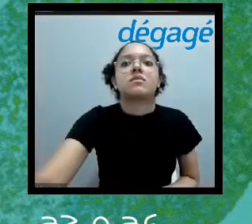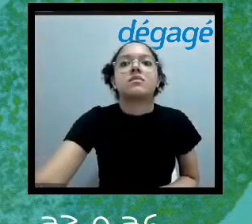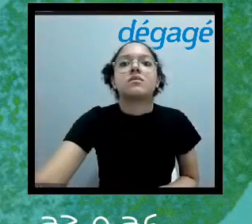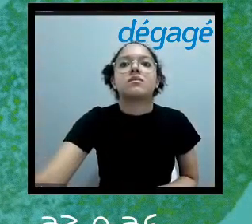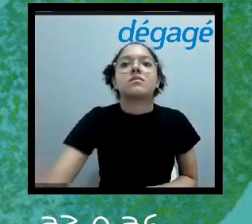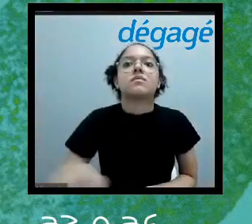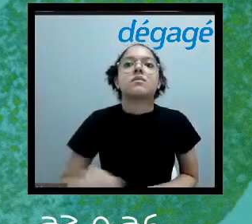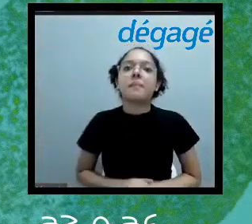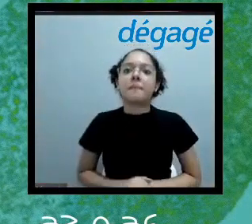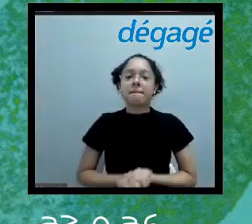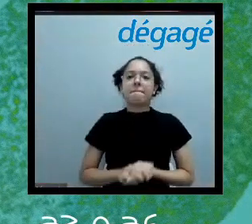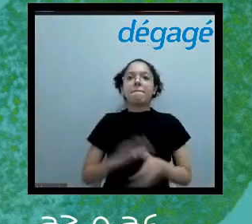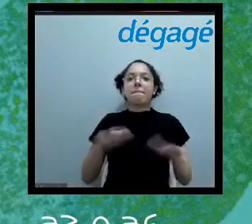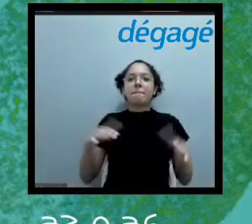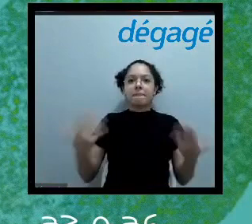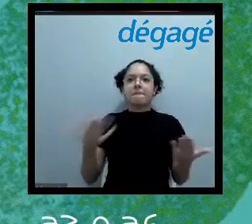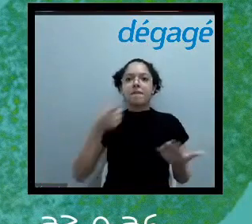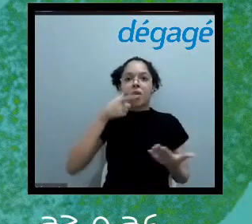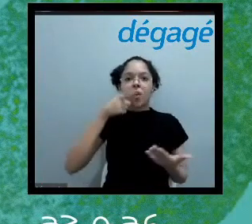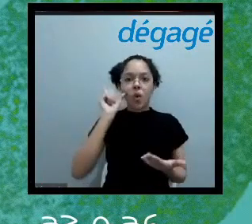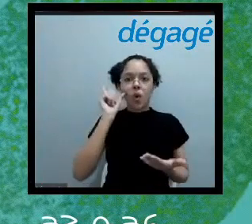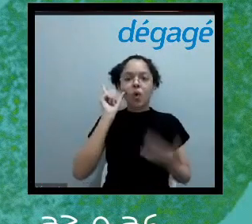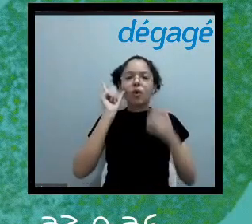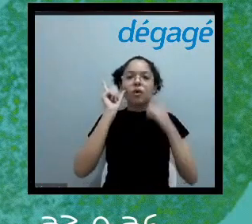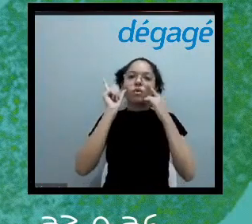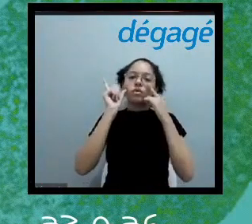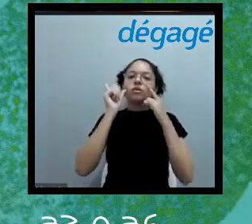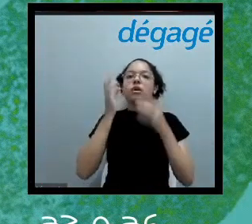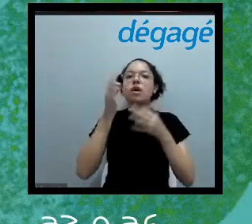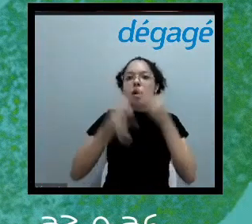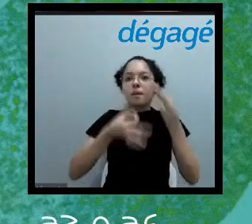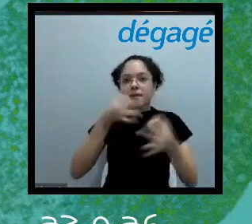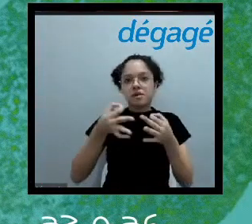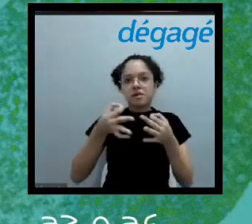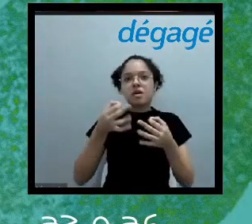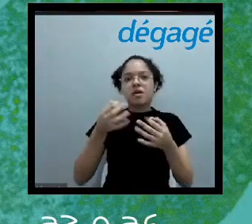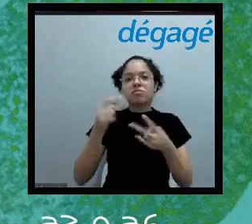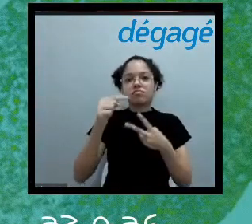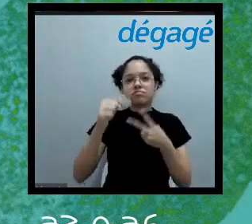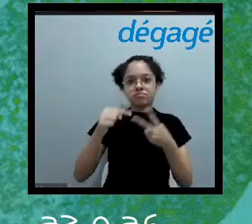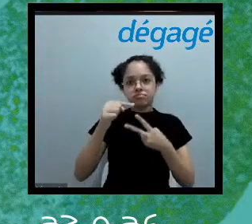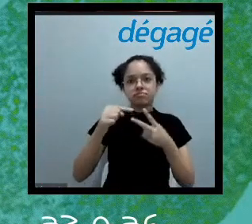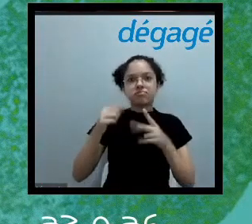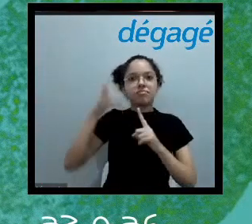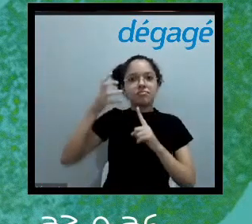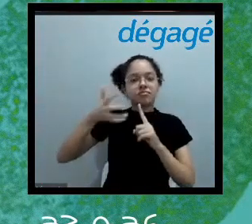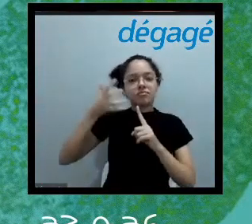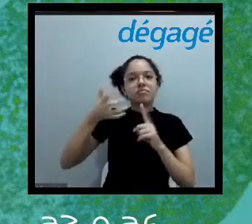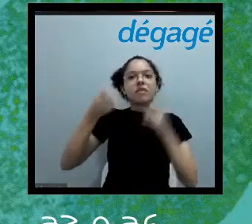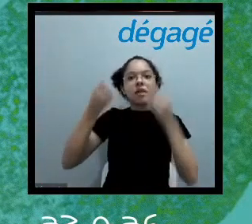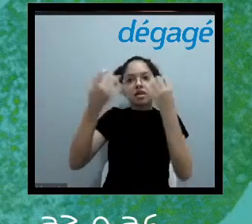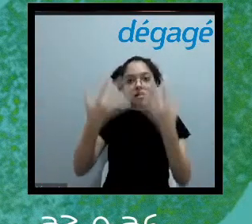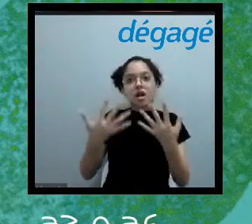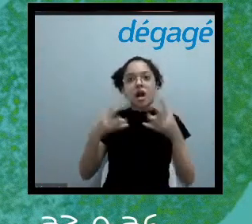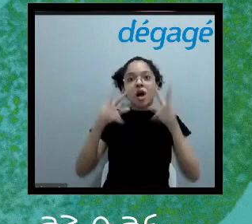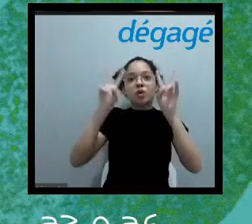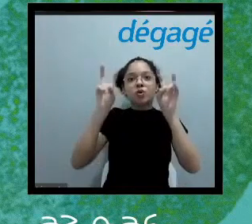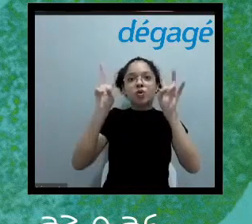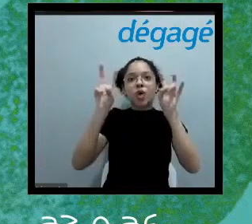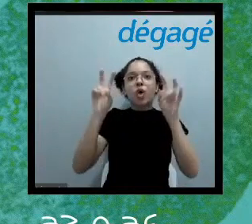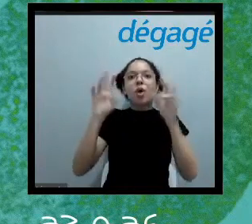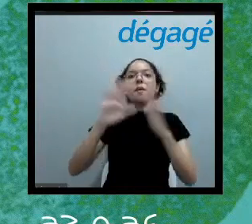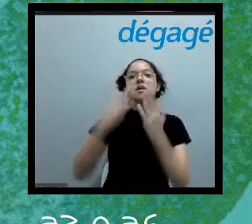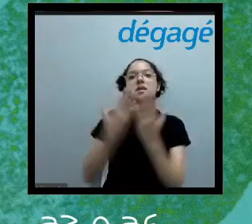Ontem, na fala do Charles e da Cris, eles falaram um pouco sobre a escola atual como essa reprodutora desse